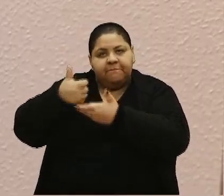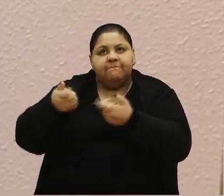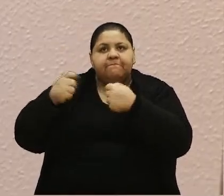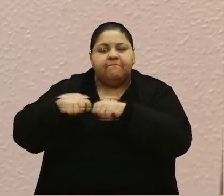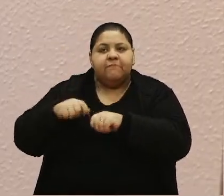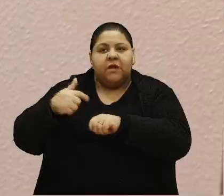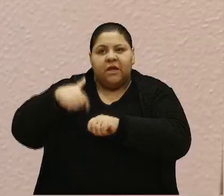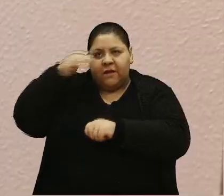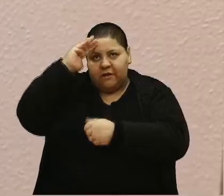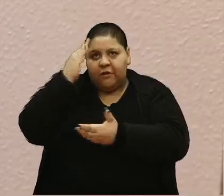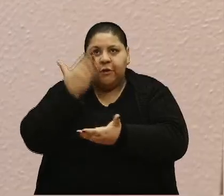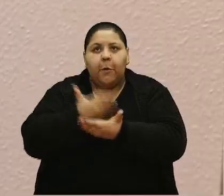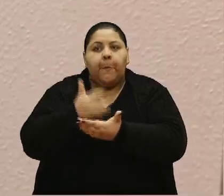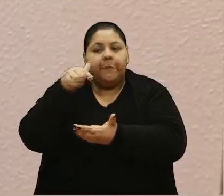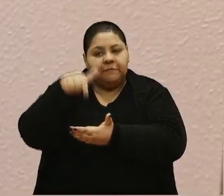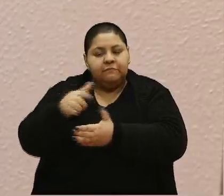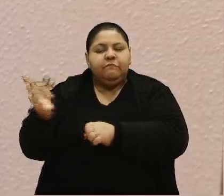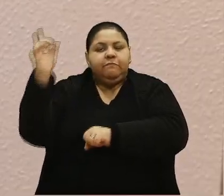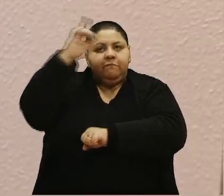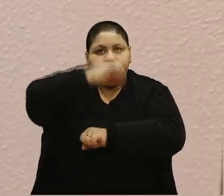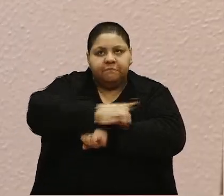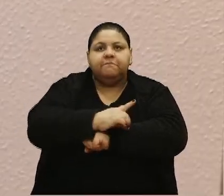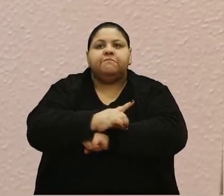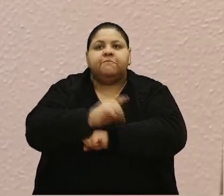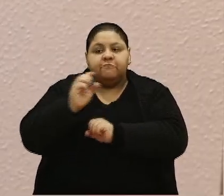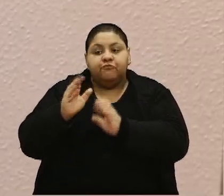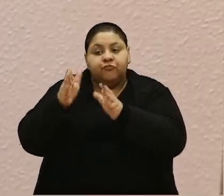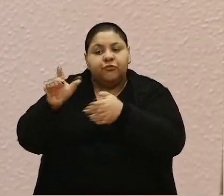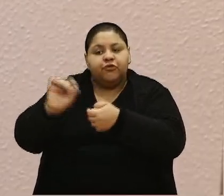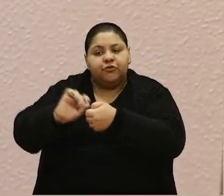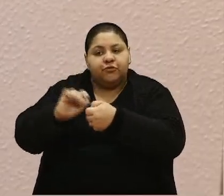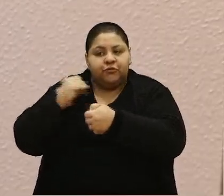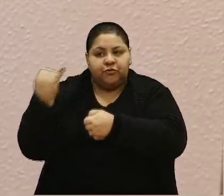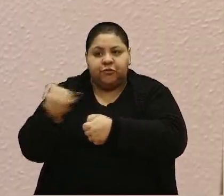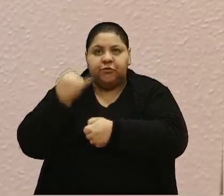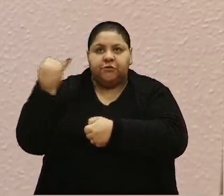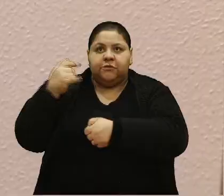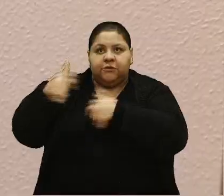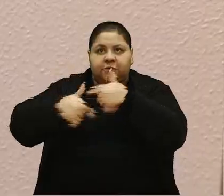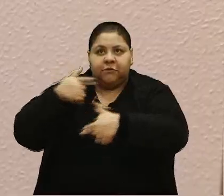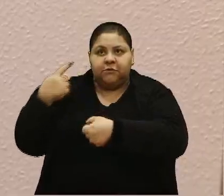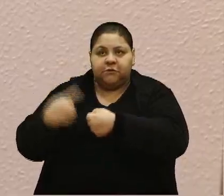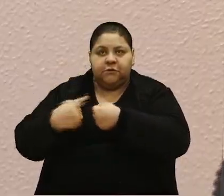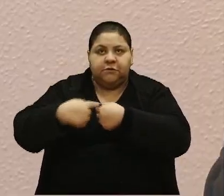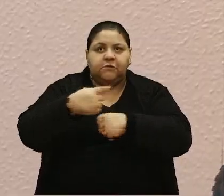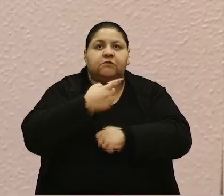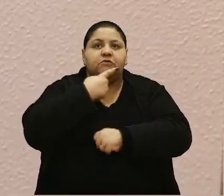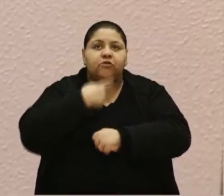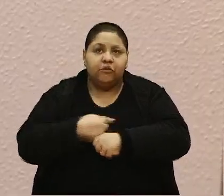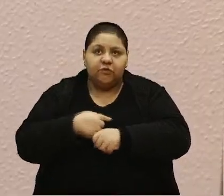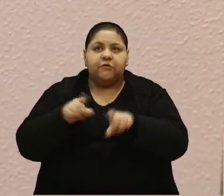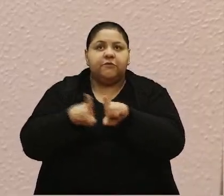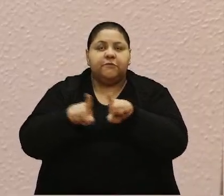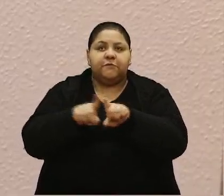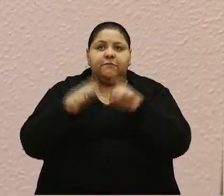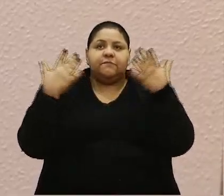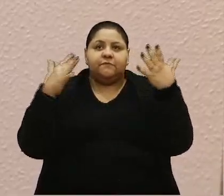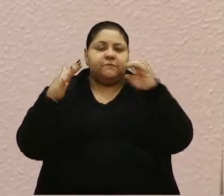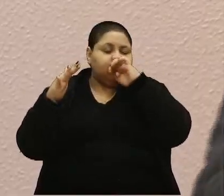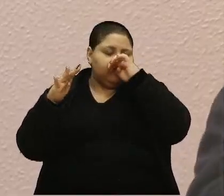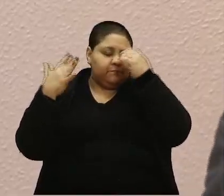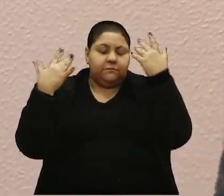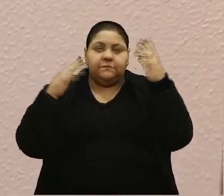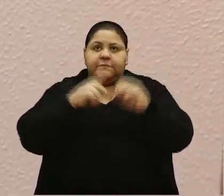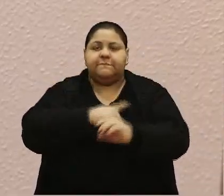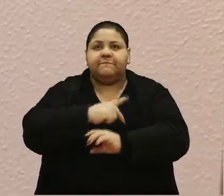Tenho certeza que nesses dias que estará aqui vai se dedicar para fazer um importante trabalho pela nossa cidade. Gostaria de fazer um voto de congratulação também, senhor